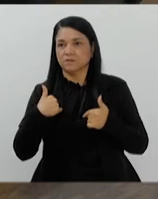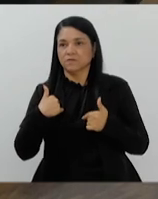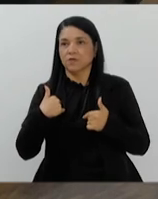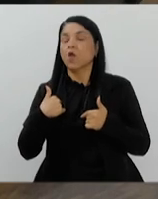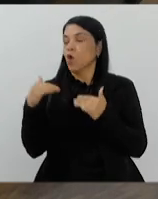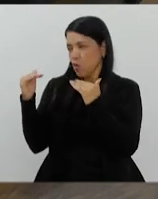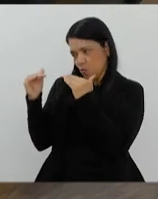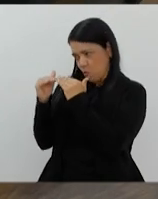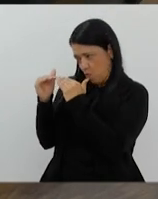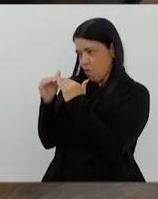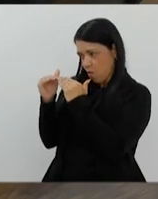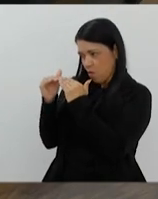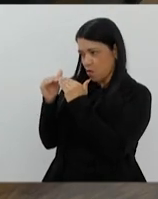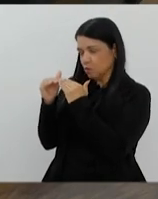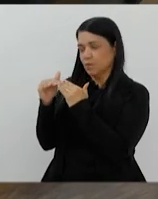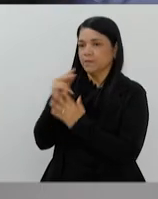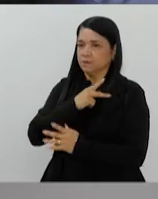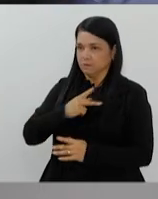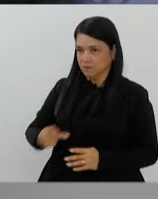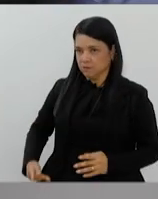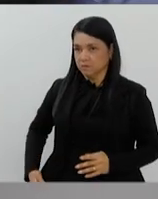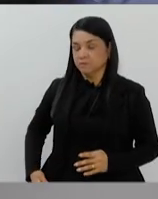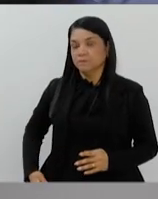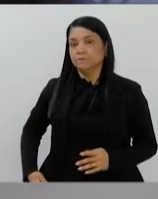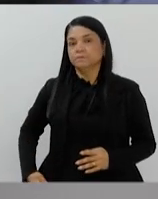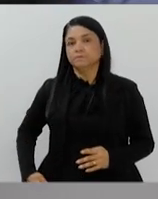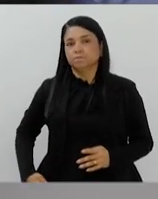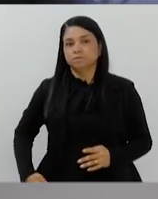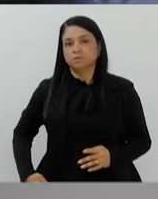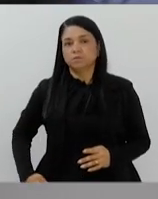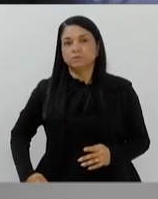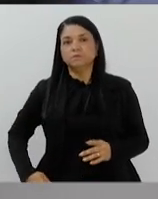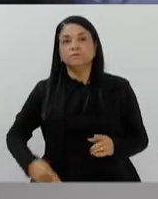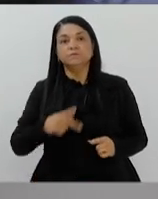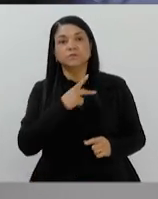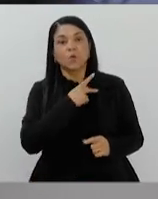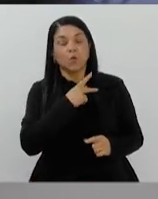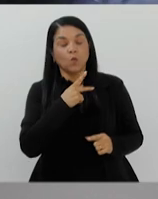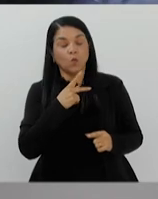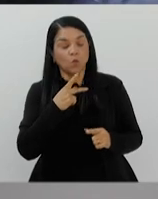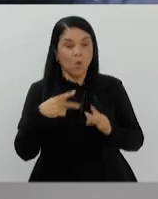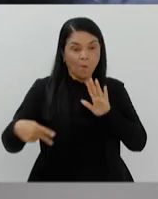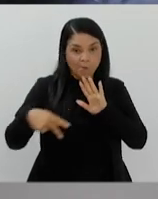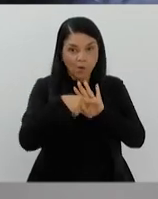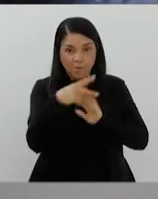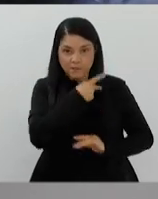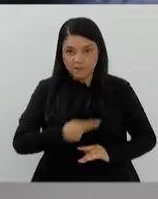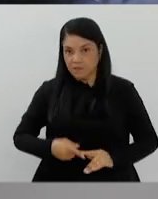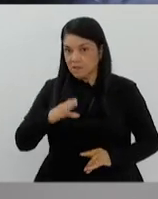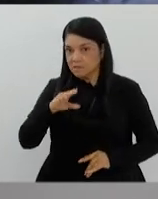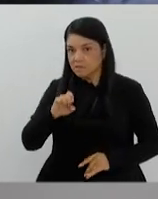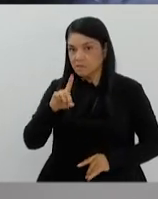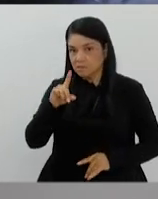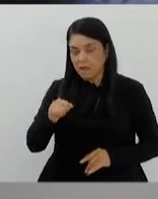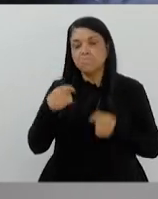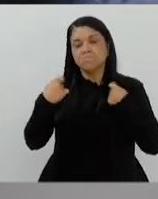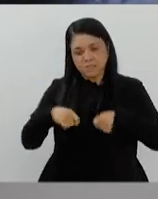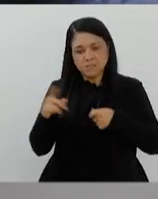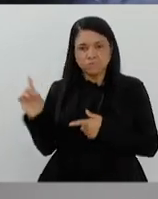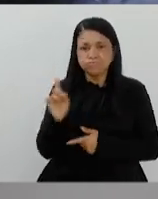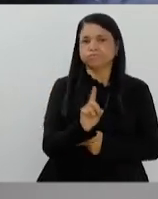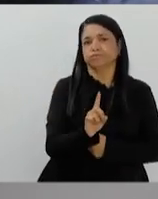concordo inclusive presidente que e o o presidente tem que estar porque é ordem sabe